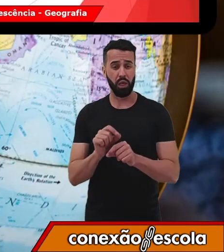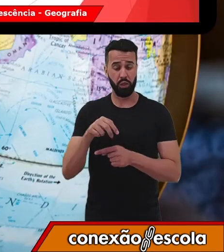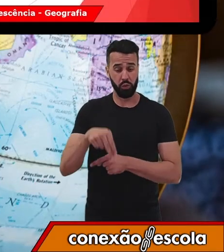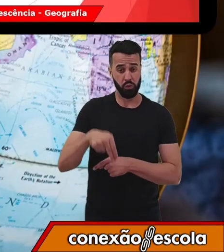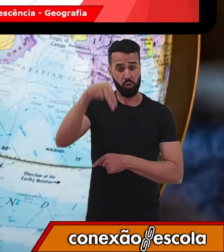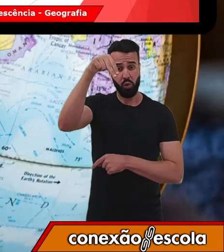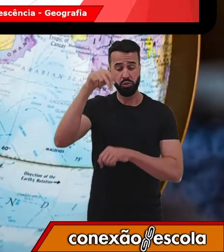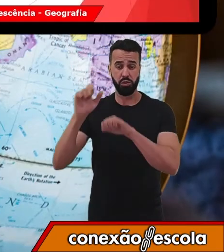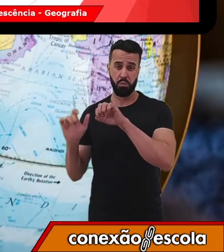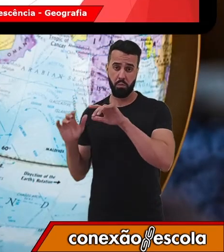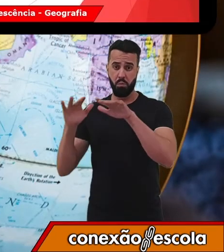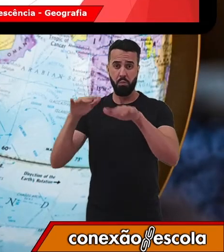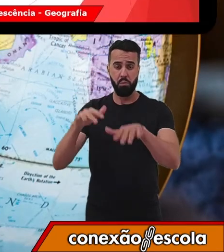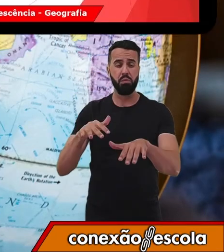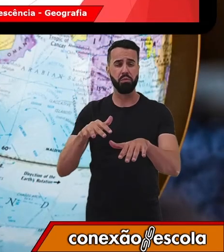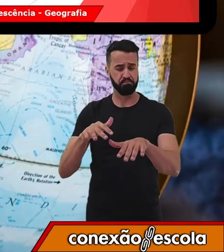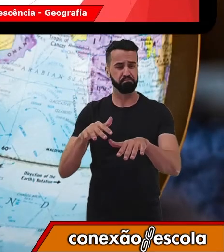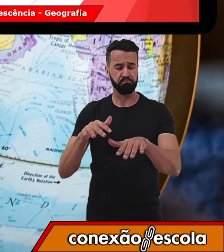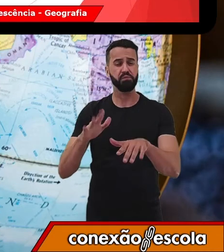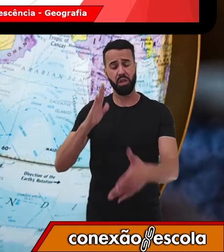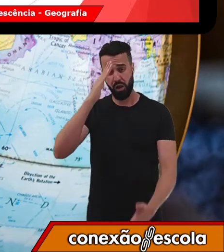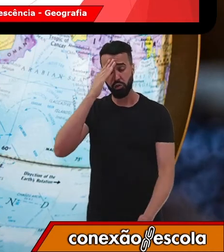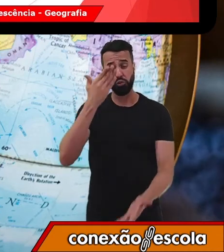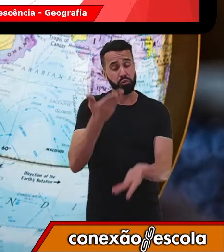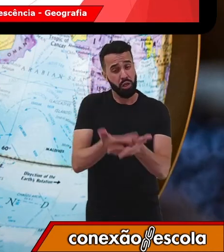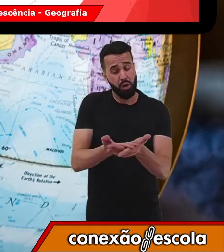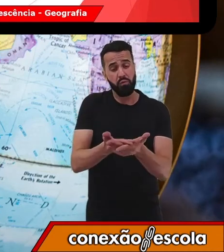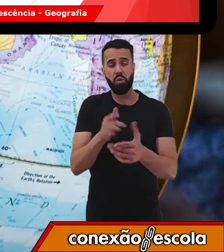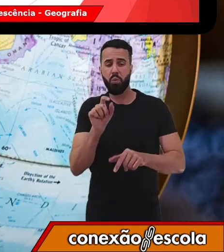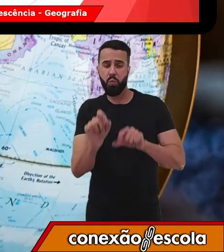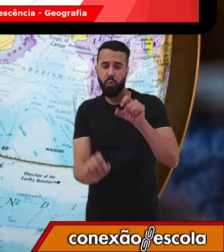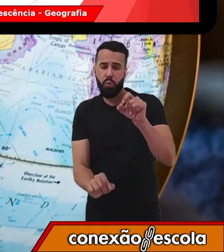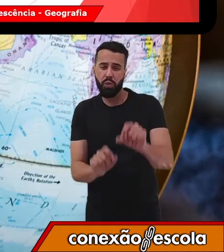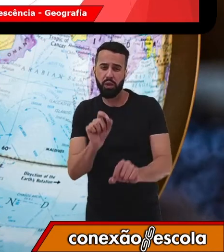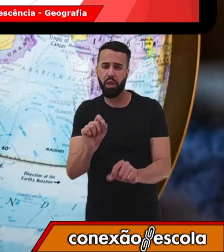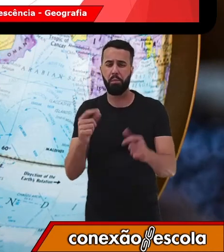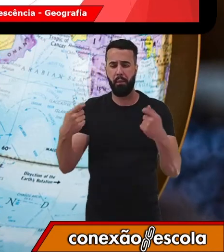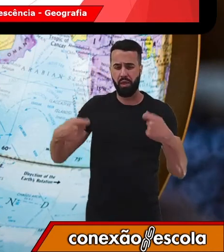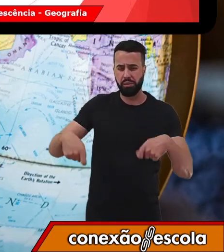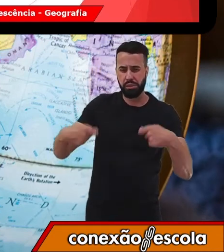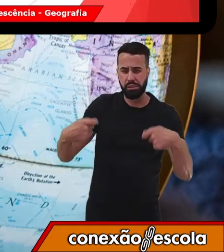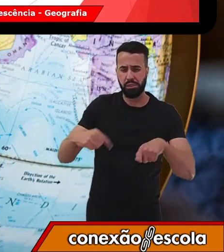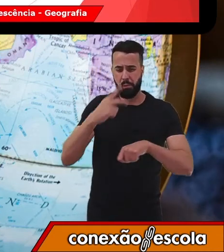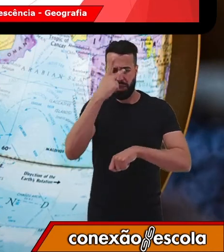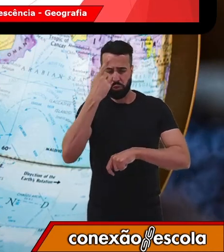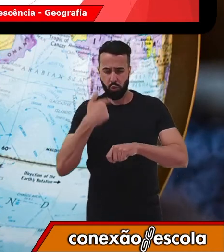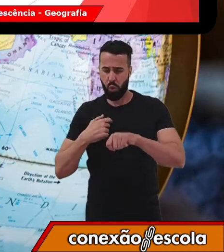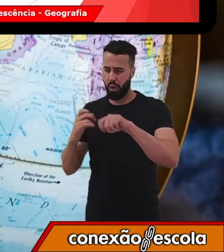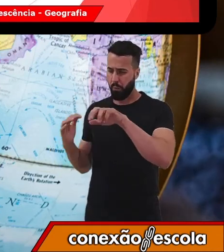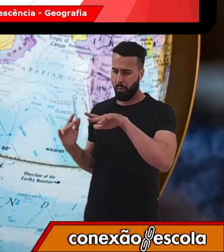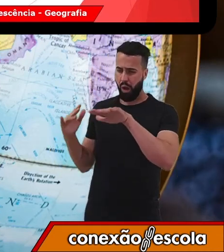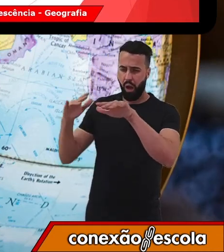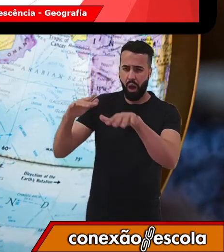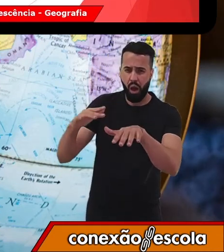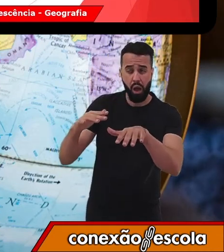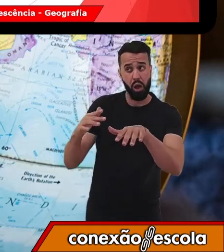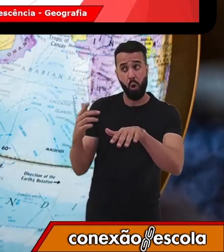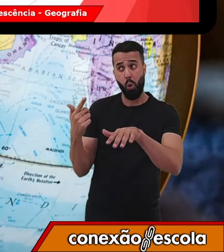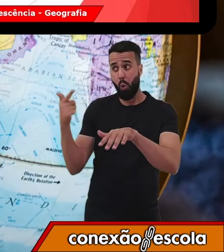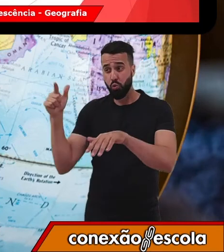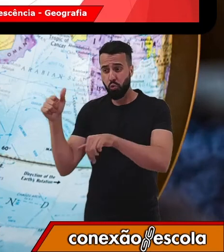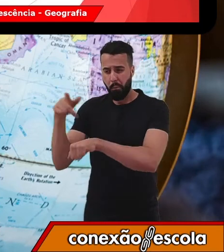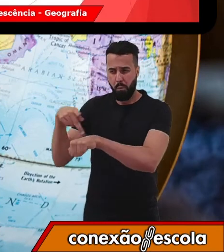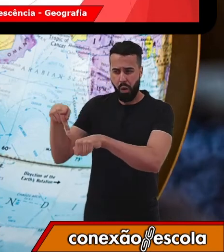região, porque eles acreditavam na ideia que era preciso ocupar o espaço para que ele não fosse invadido por outras nações e